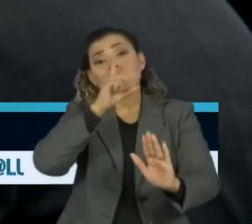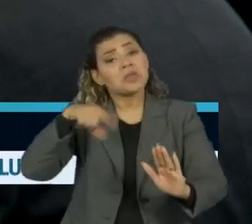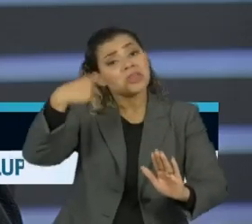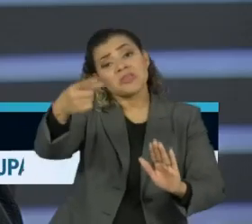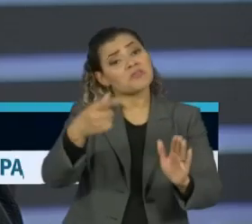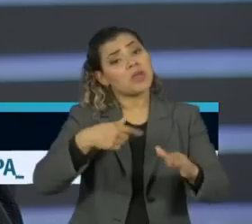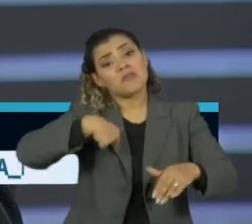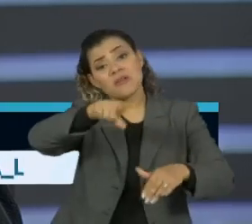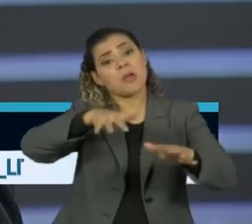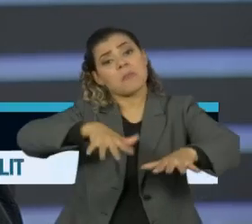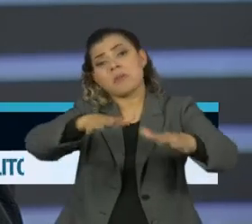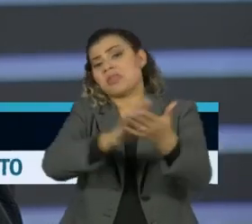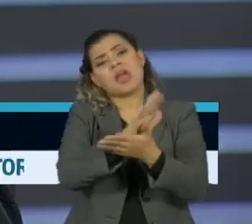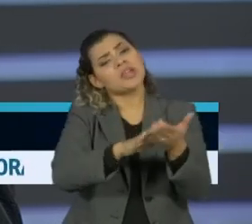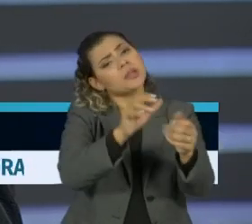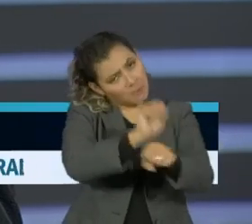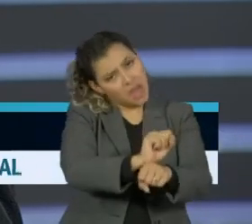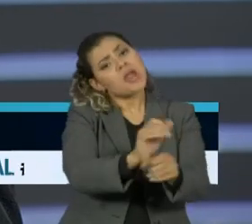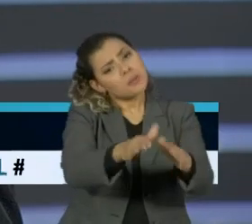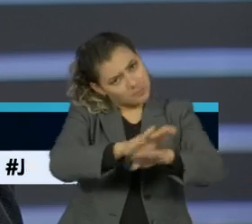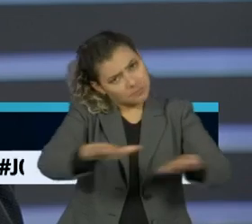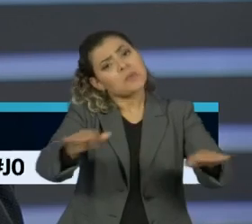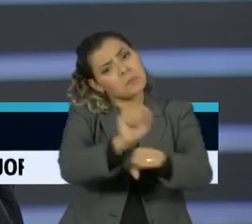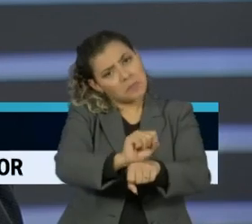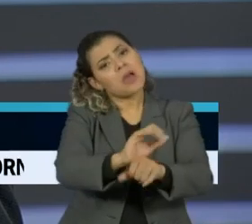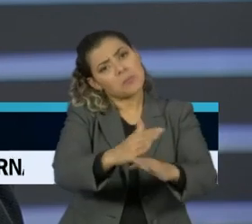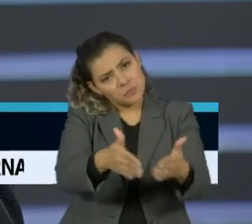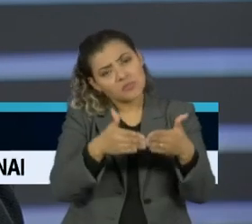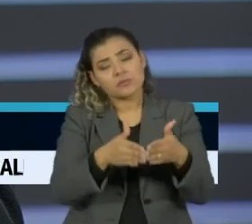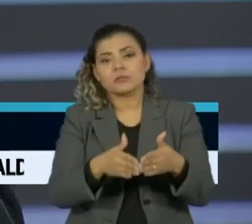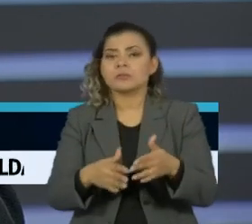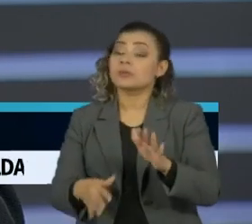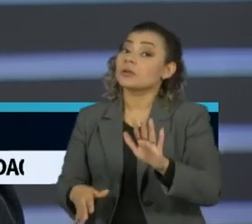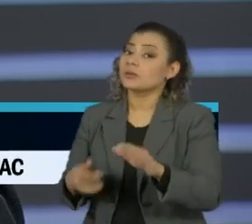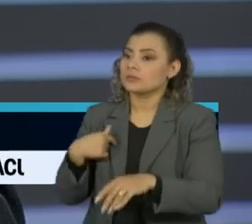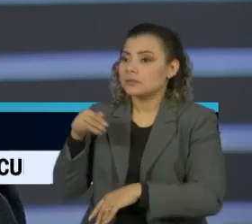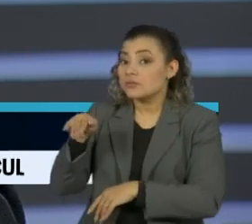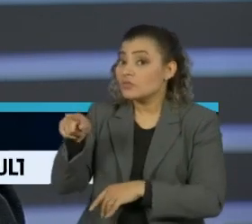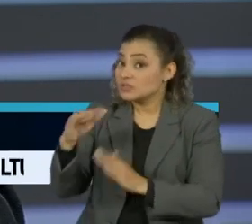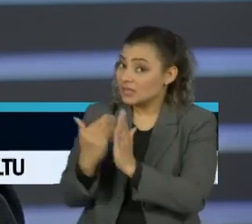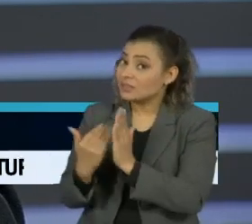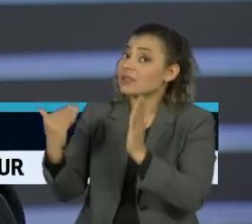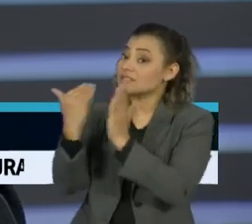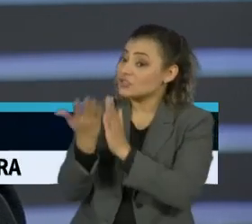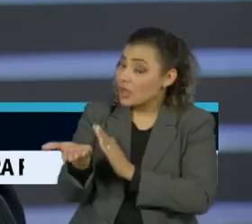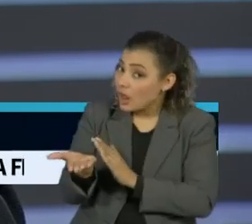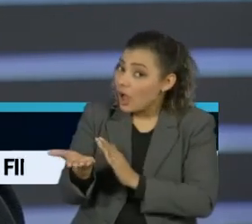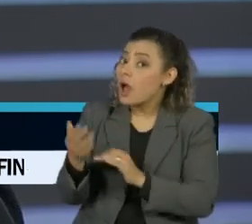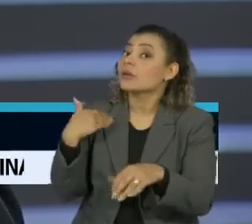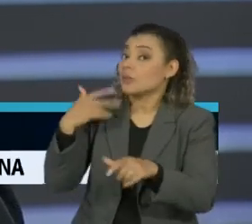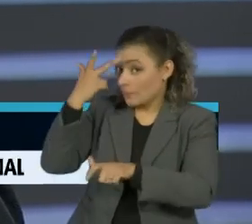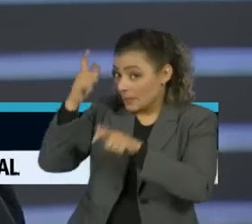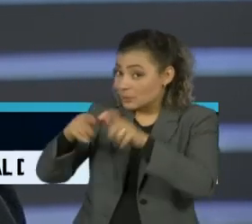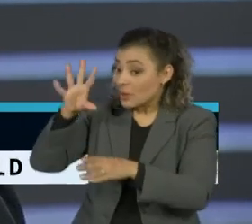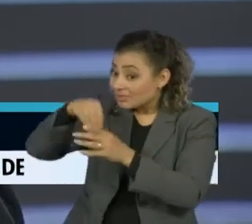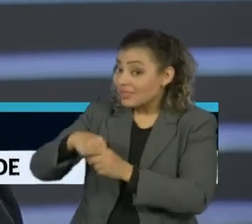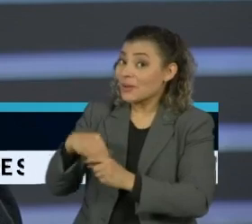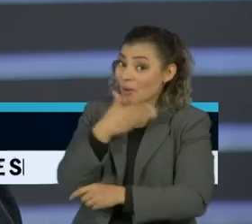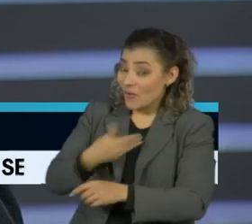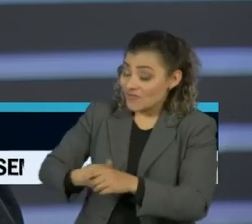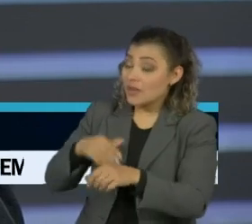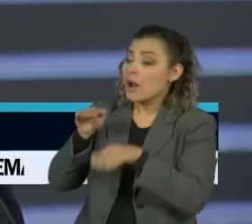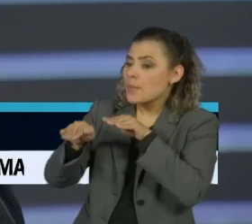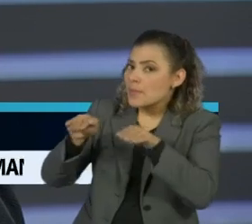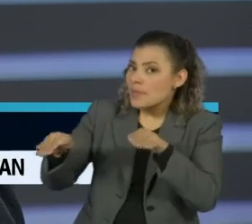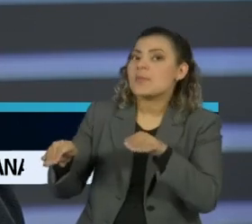próximo domingo provavelmente karen porque devem estar dizendo para ele você tá ultrapassando a linha as pessoas dentro do governo